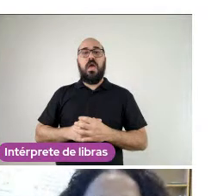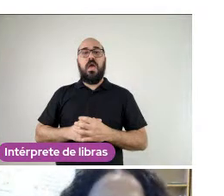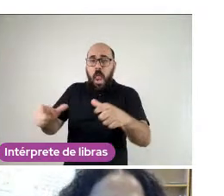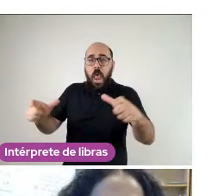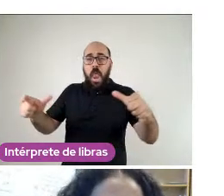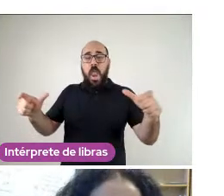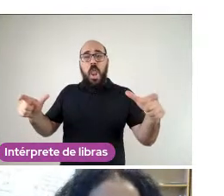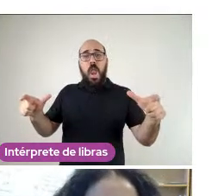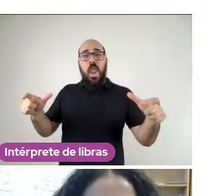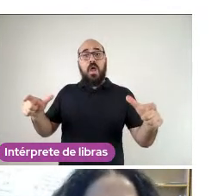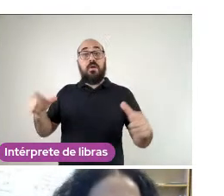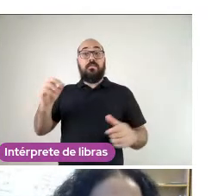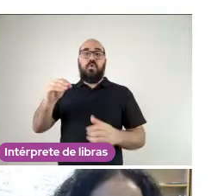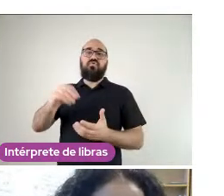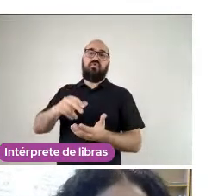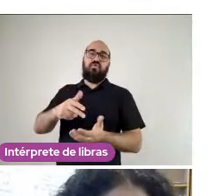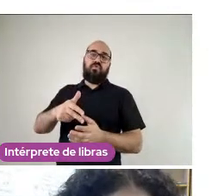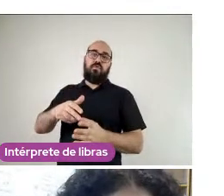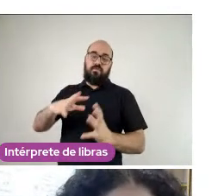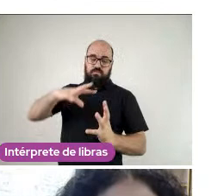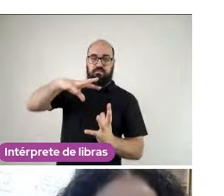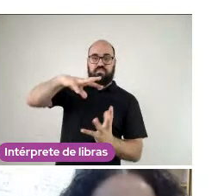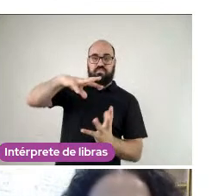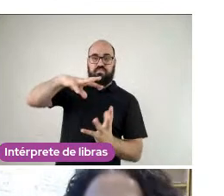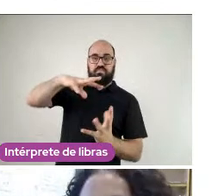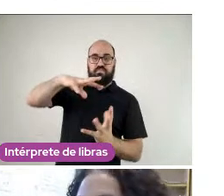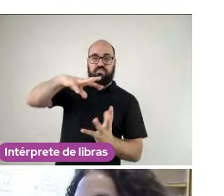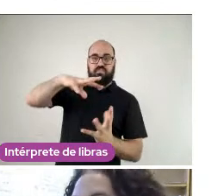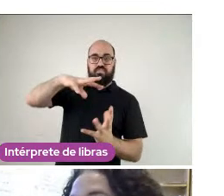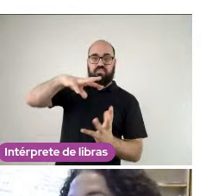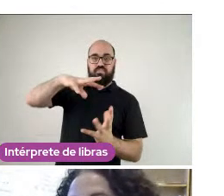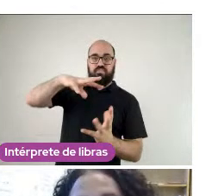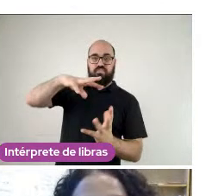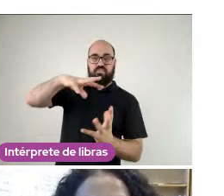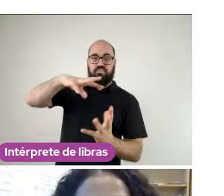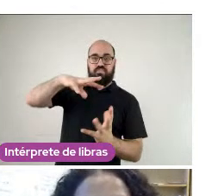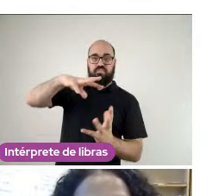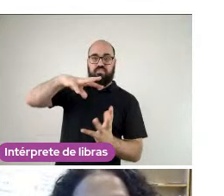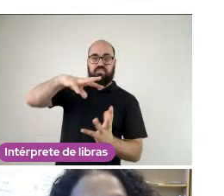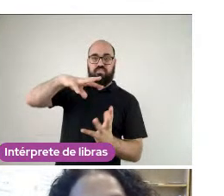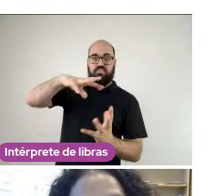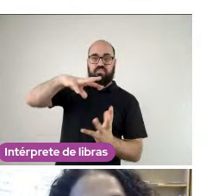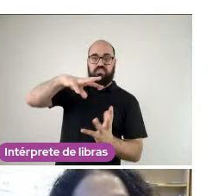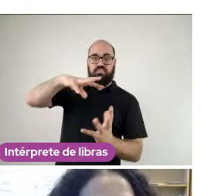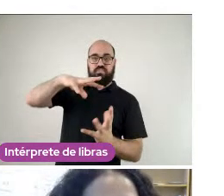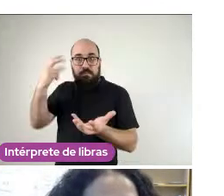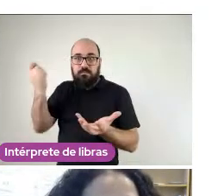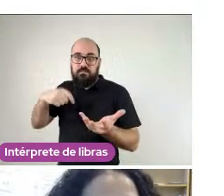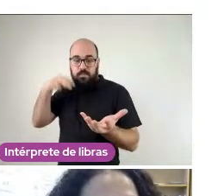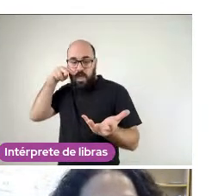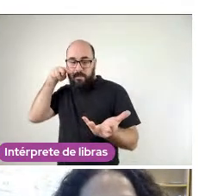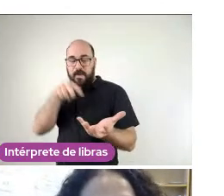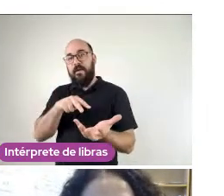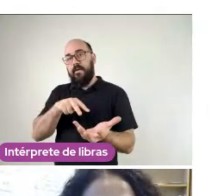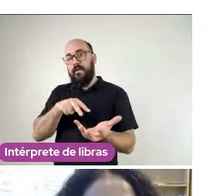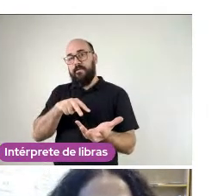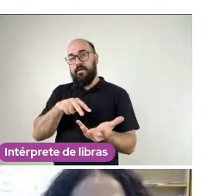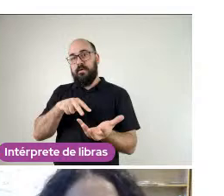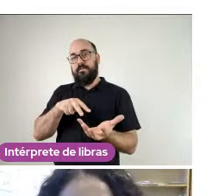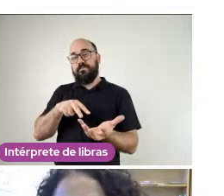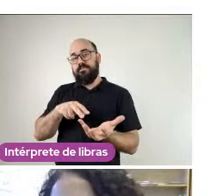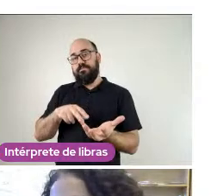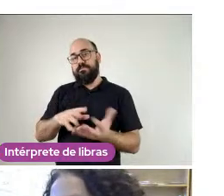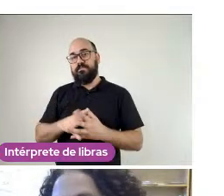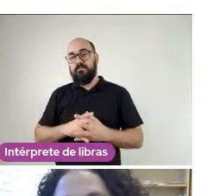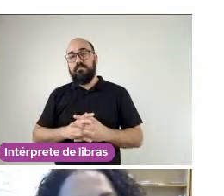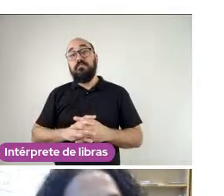usando imagens satelitais. Dá para ver do espaço a floração. Em outros casos, a microalga ela acontece